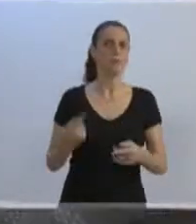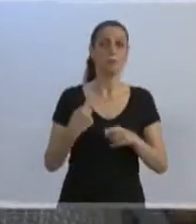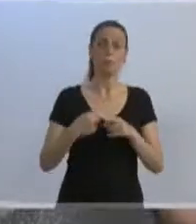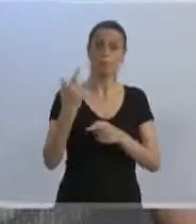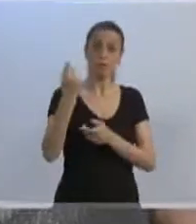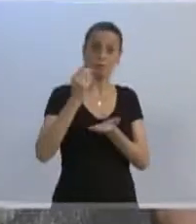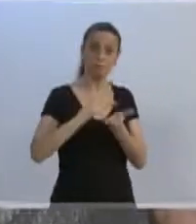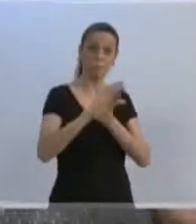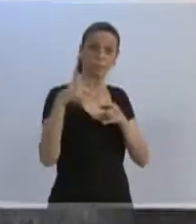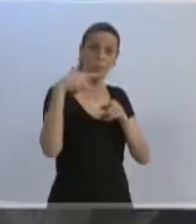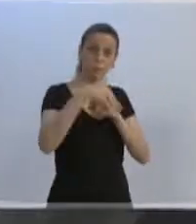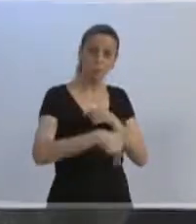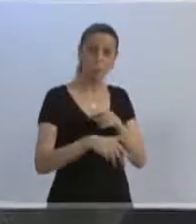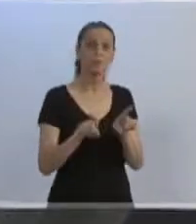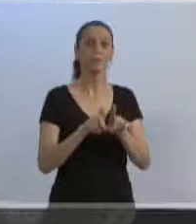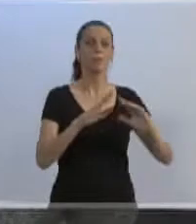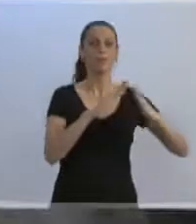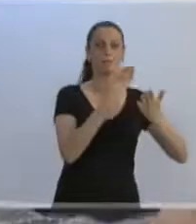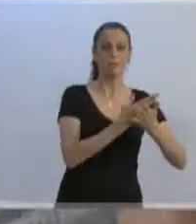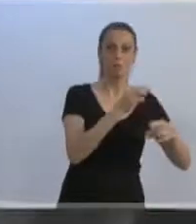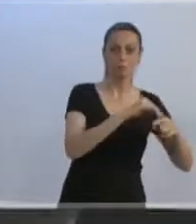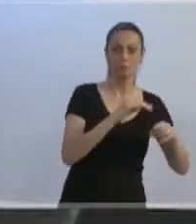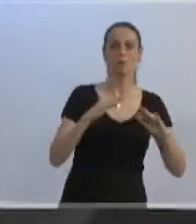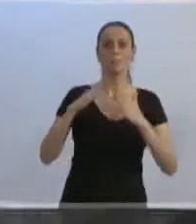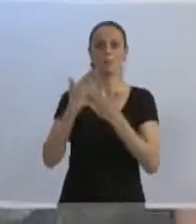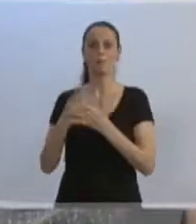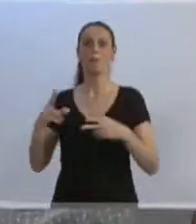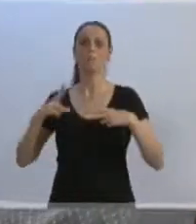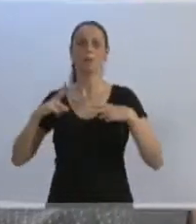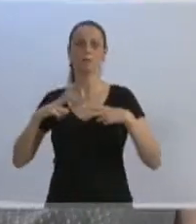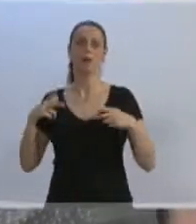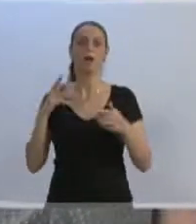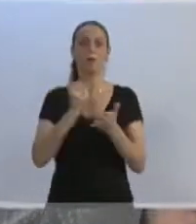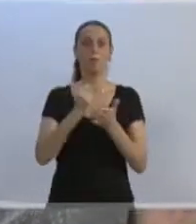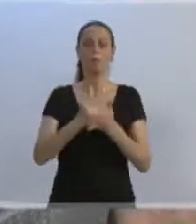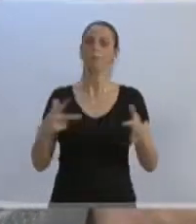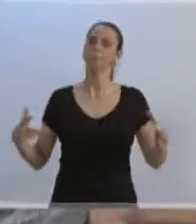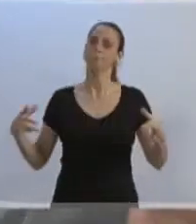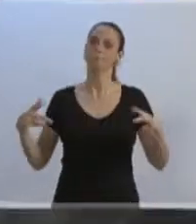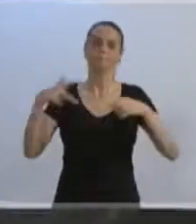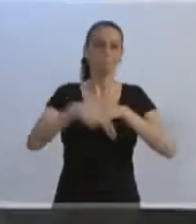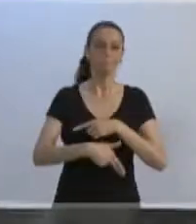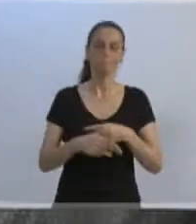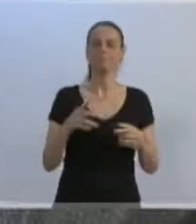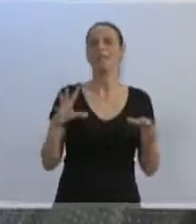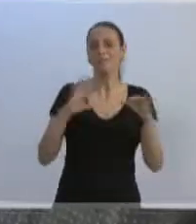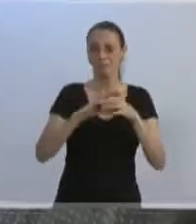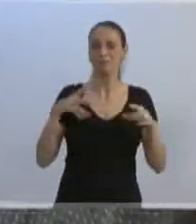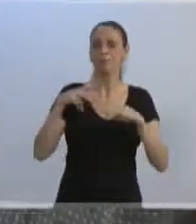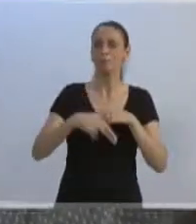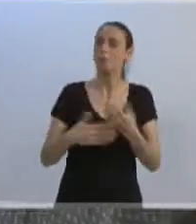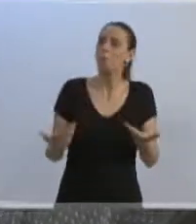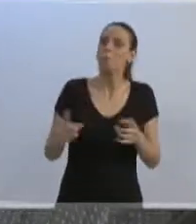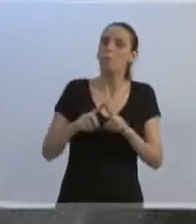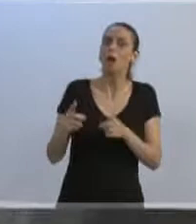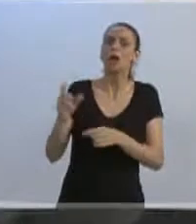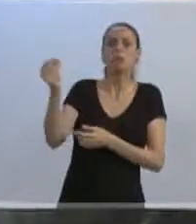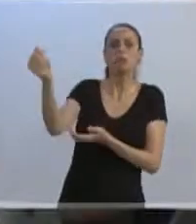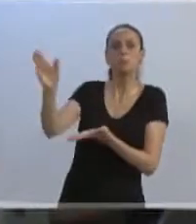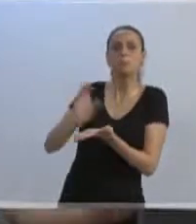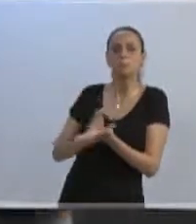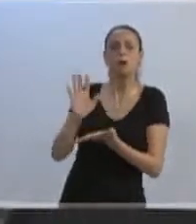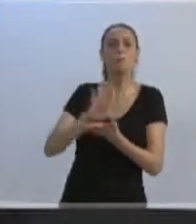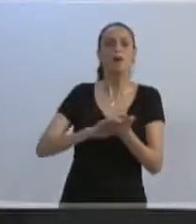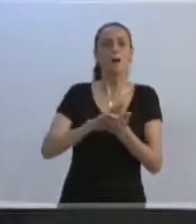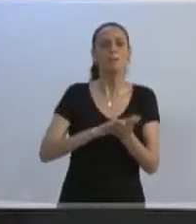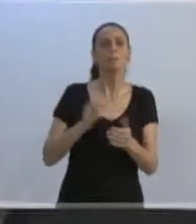cortar convênio com cascas para a particular e creche domiciliar e no mundo recurso para fazer novas creches então é complicado